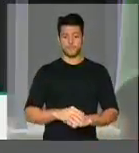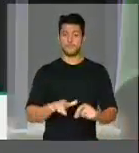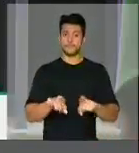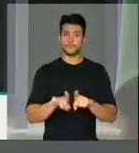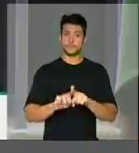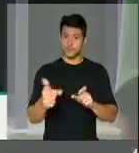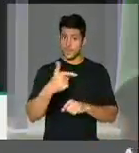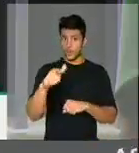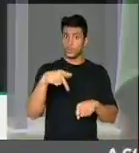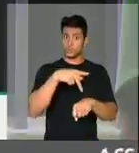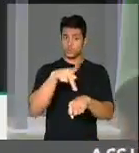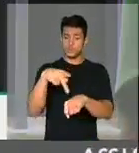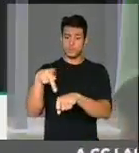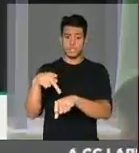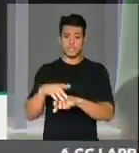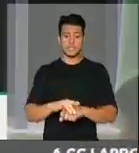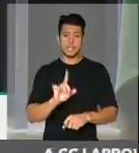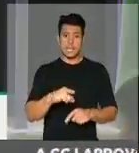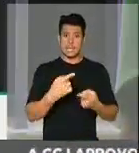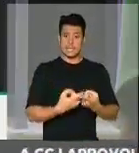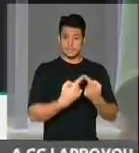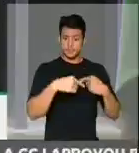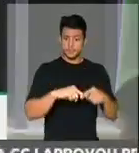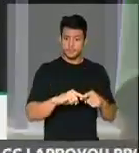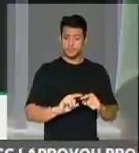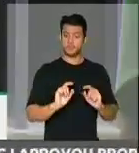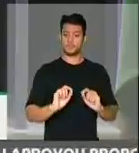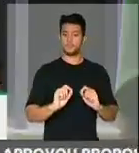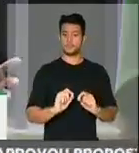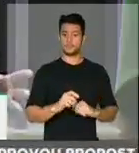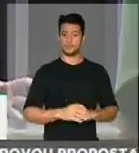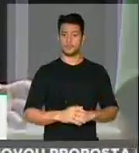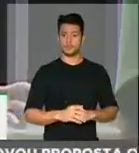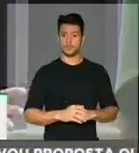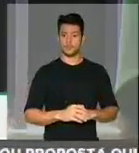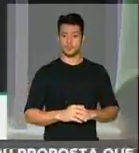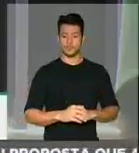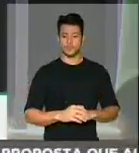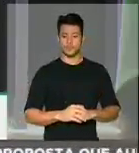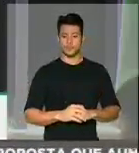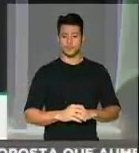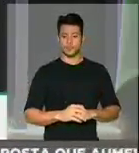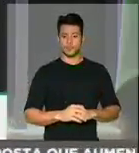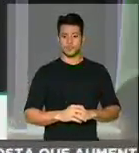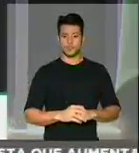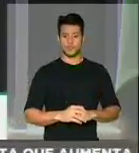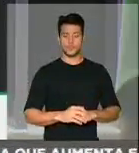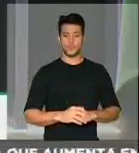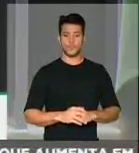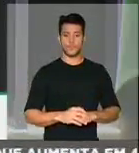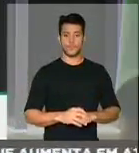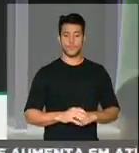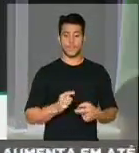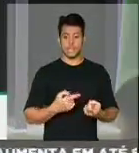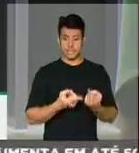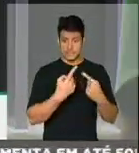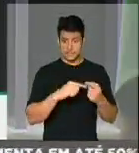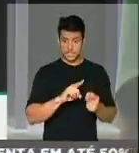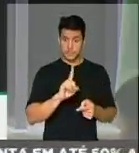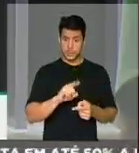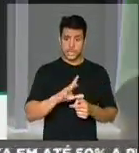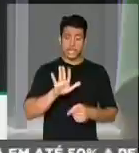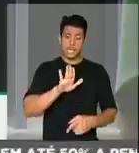países. Empréstimos esses que o que levantou a delação da JBS, segundo o que